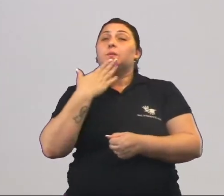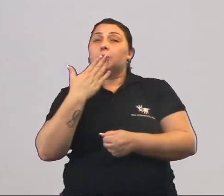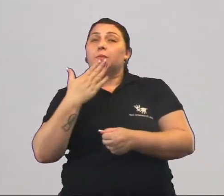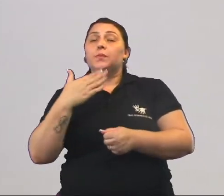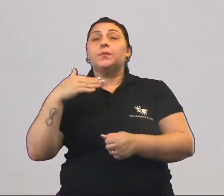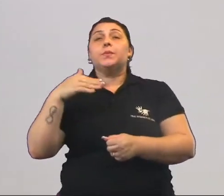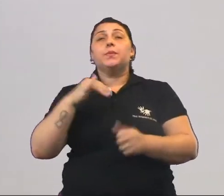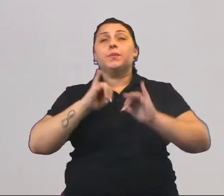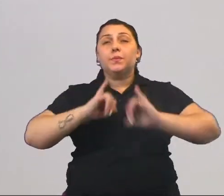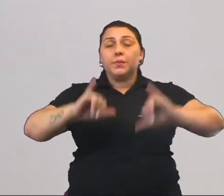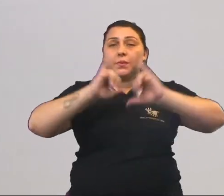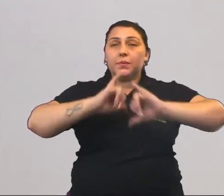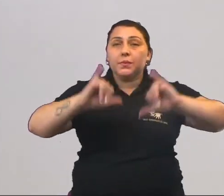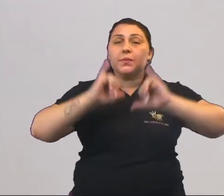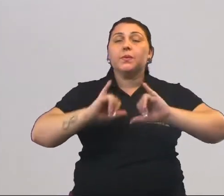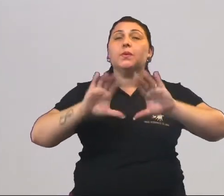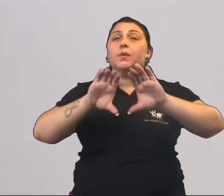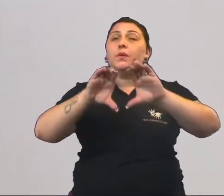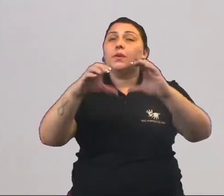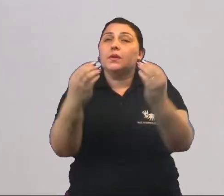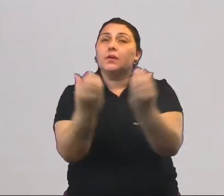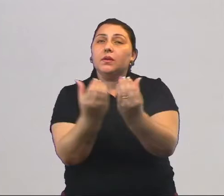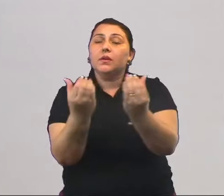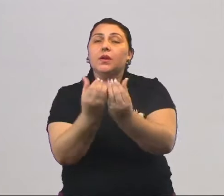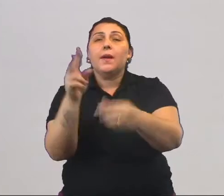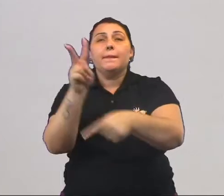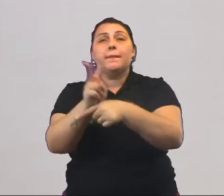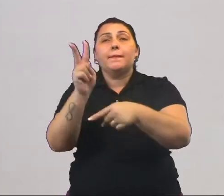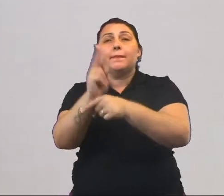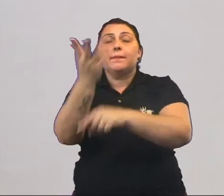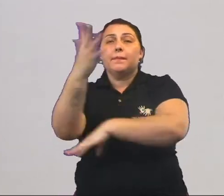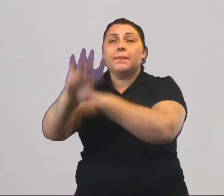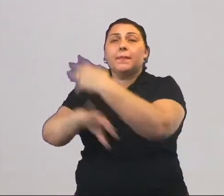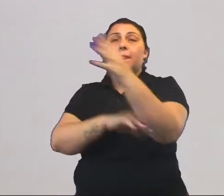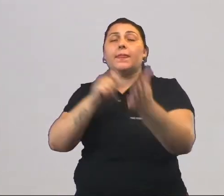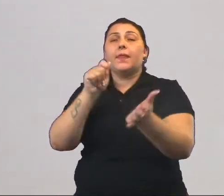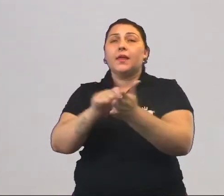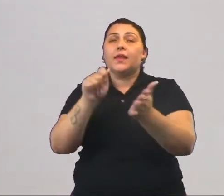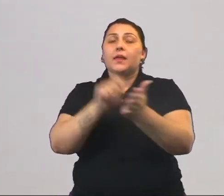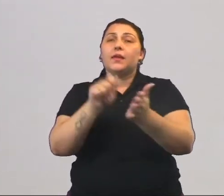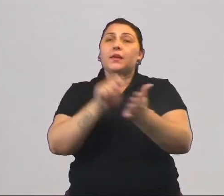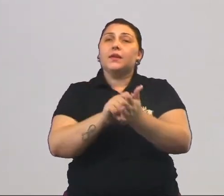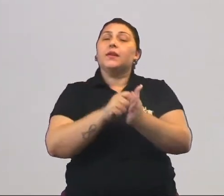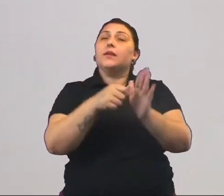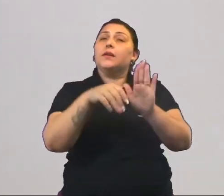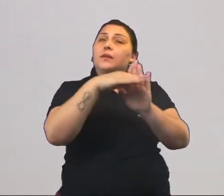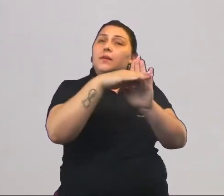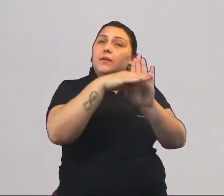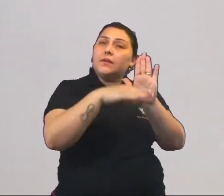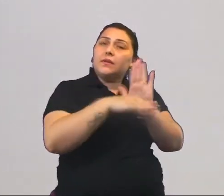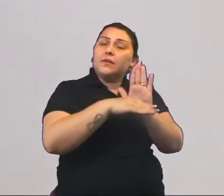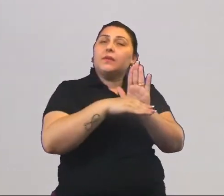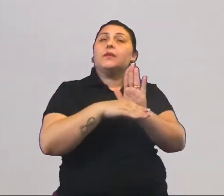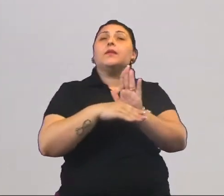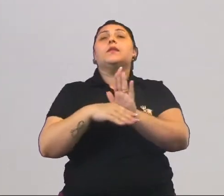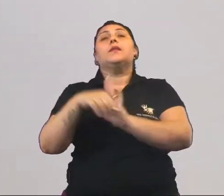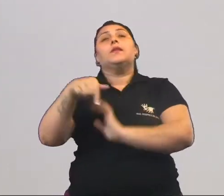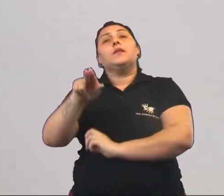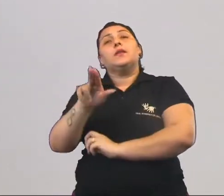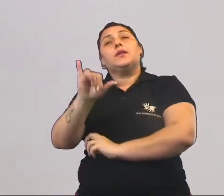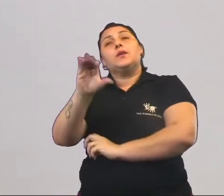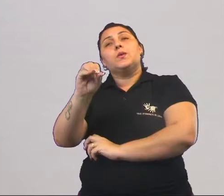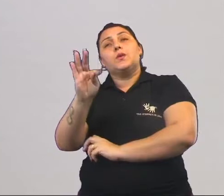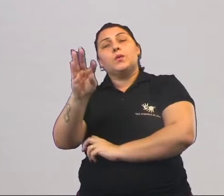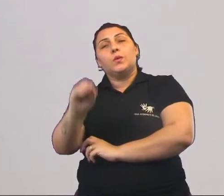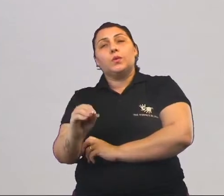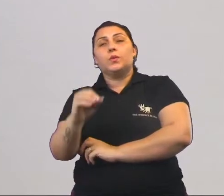aquelas conferências sobre o meio ambiente, sobre proteger, assina protocolo de Kyoto, a Rio+10, Rio+20, a